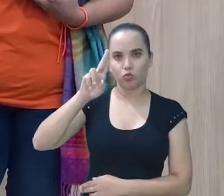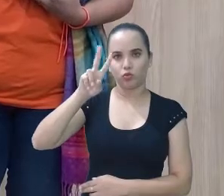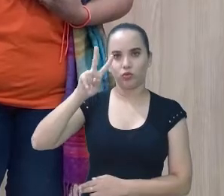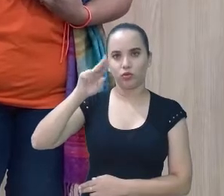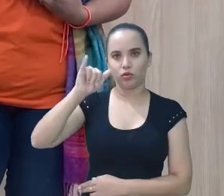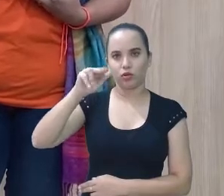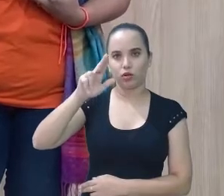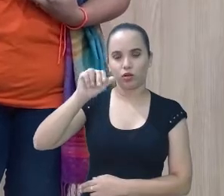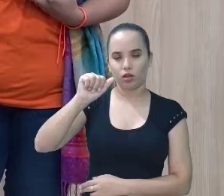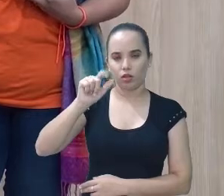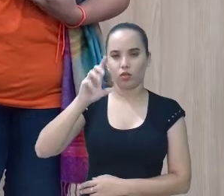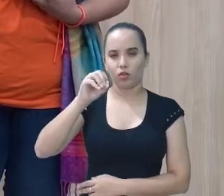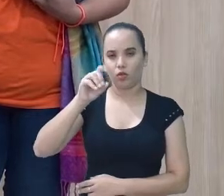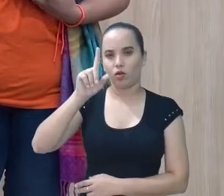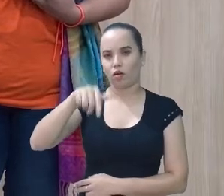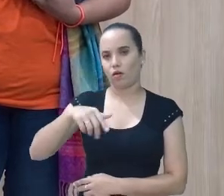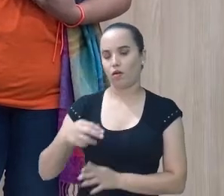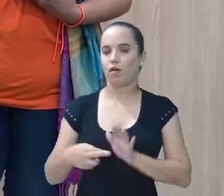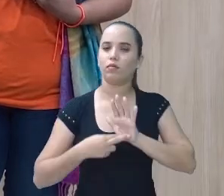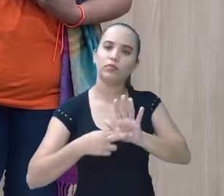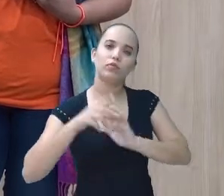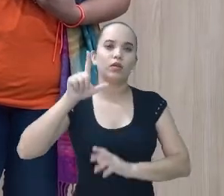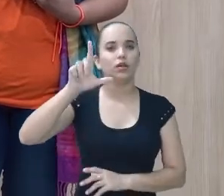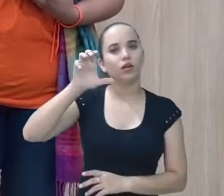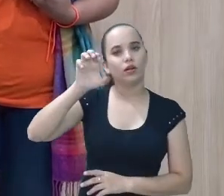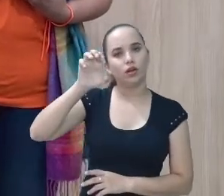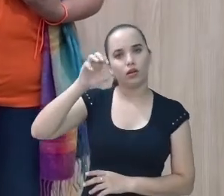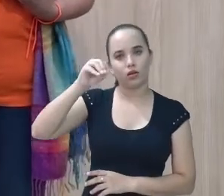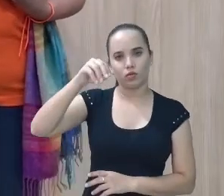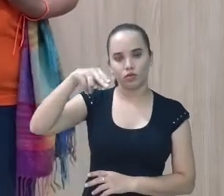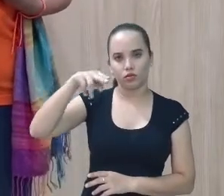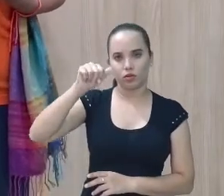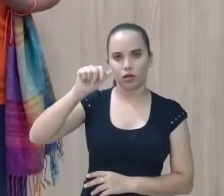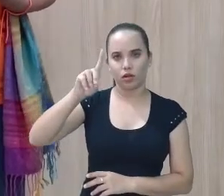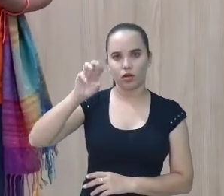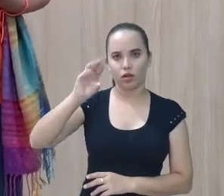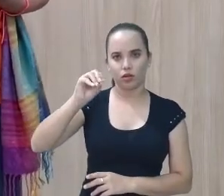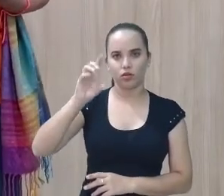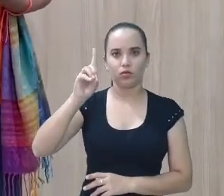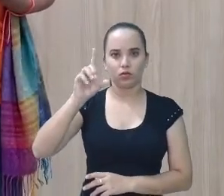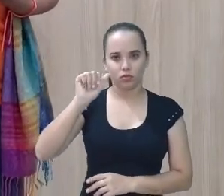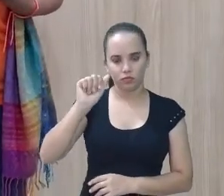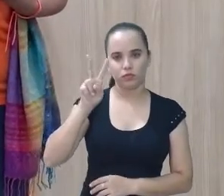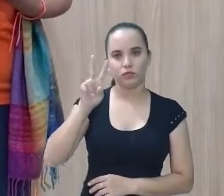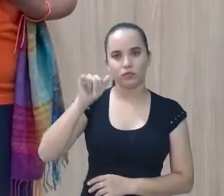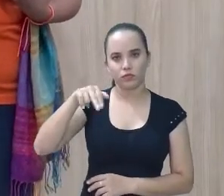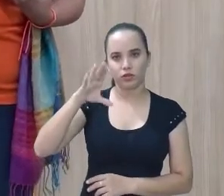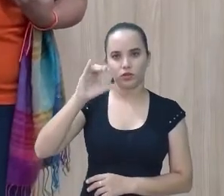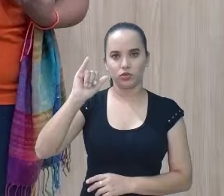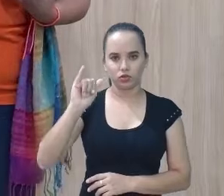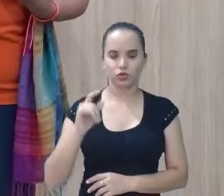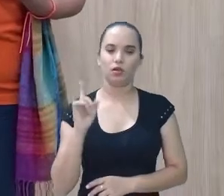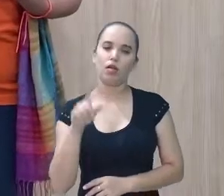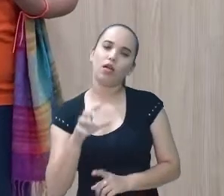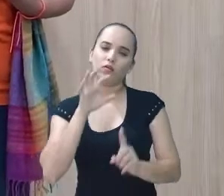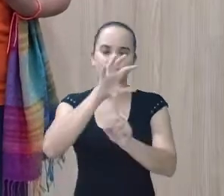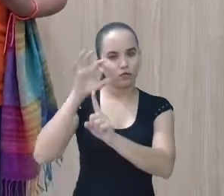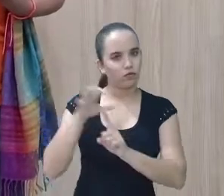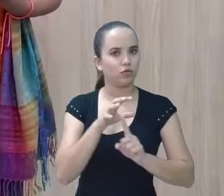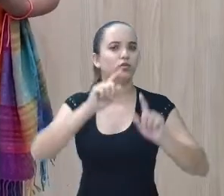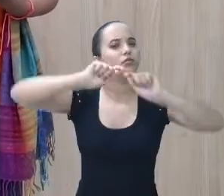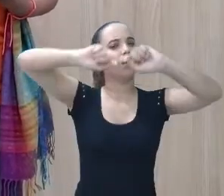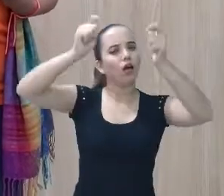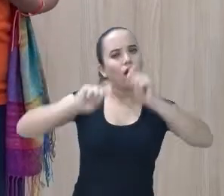extremamente forte em relação ao cientificismo, não é? Em relação à arte, ao estudo